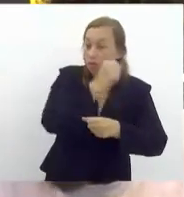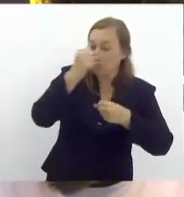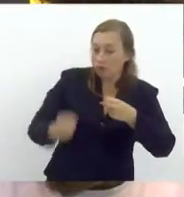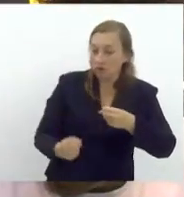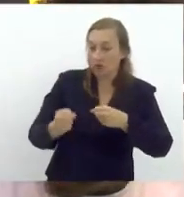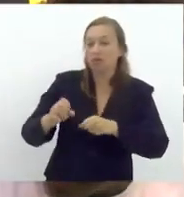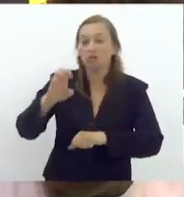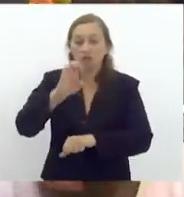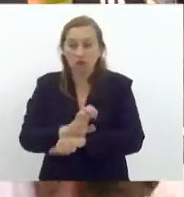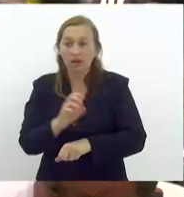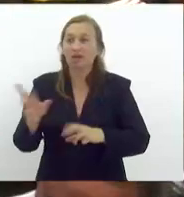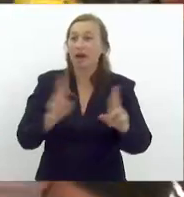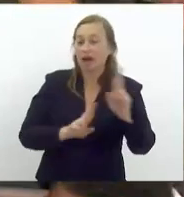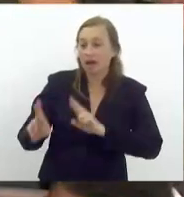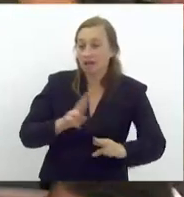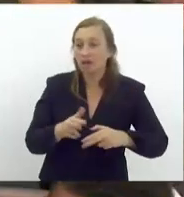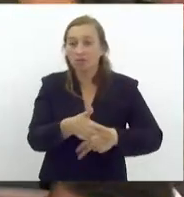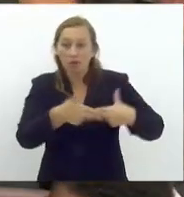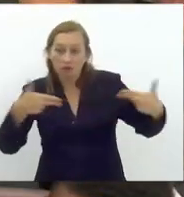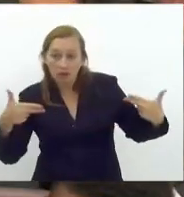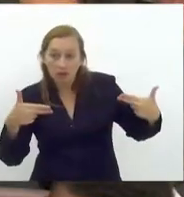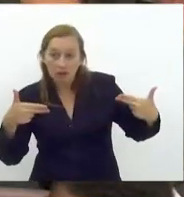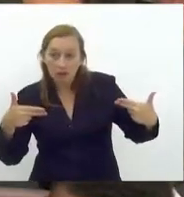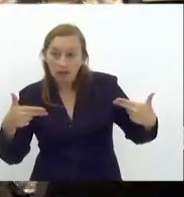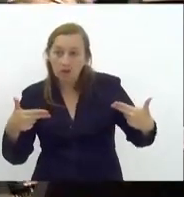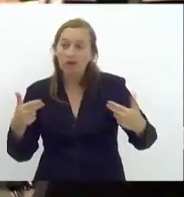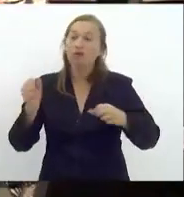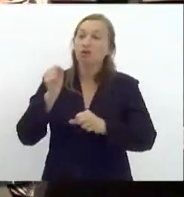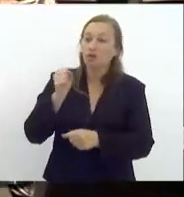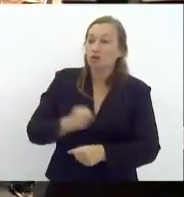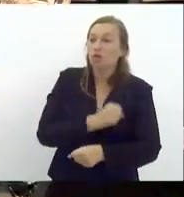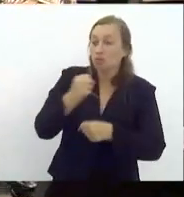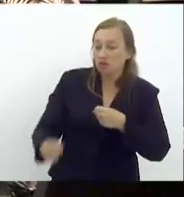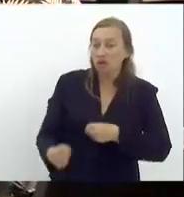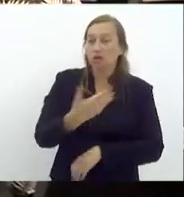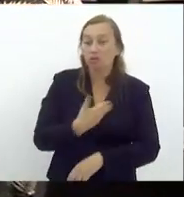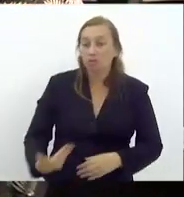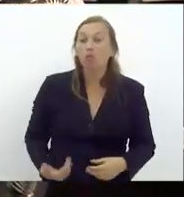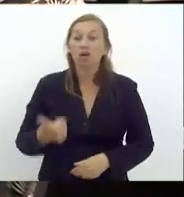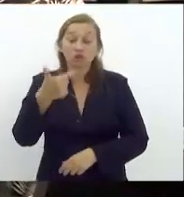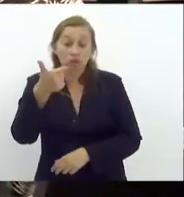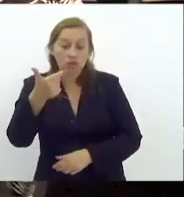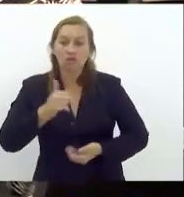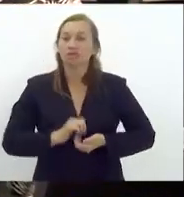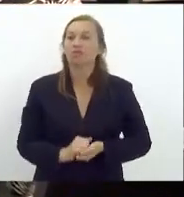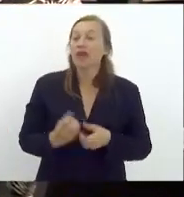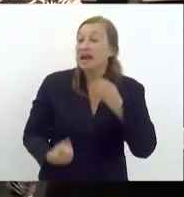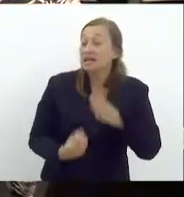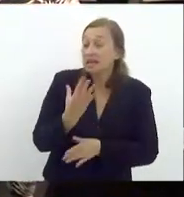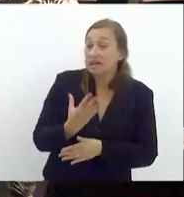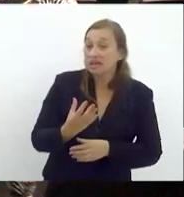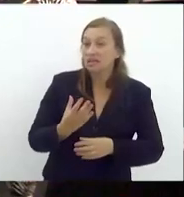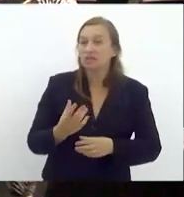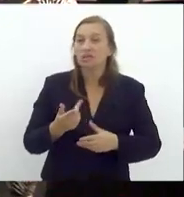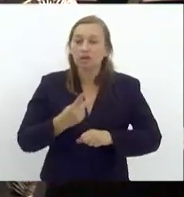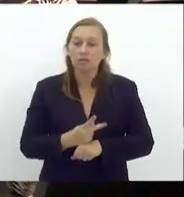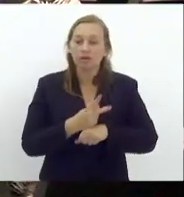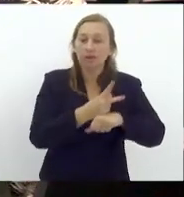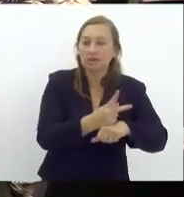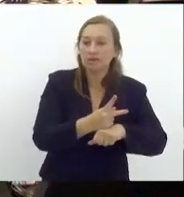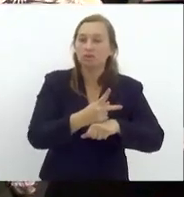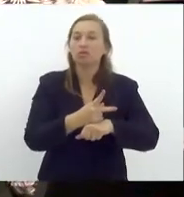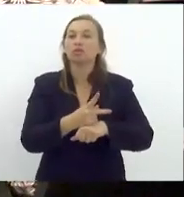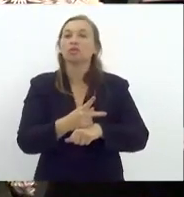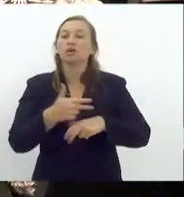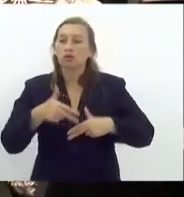a relação entre o movimento hip hop e o poder público 12 criação de premiação do hip hop